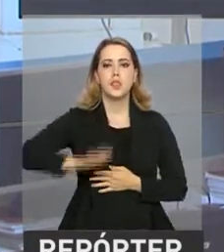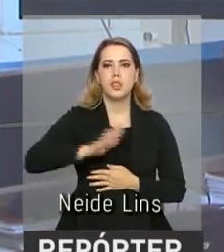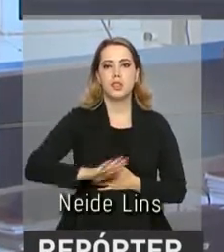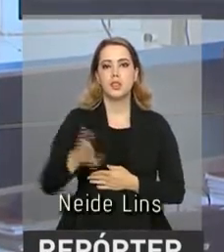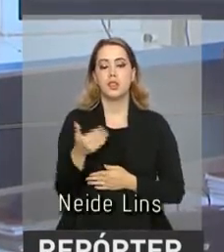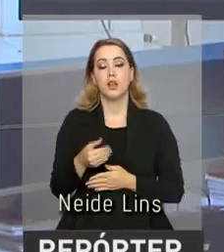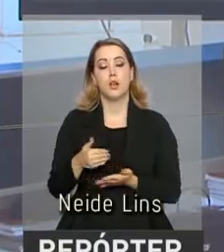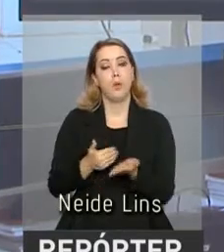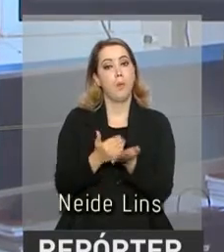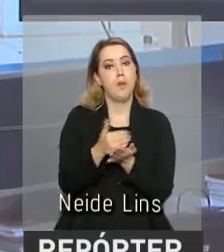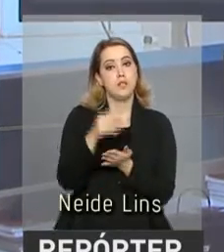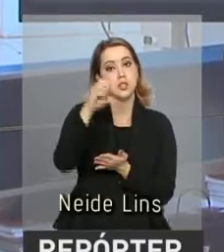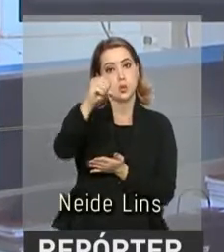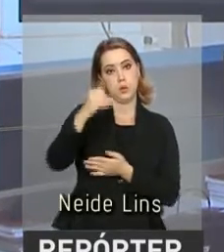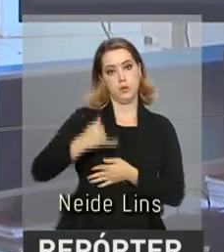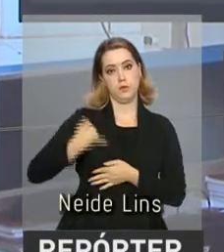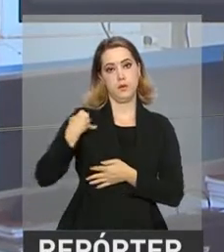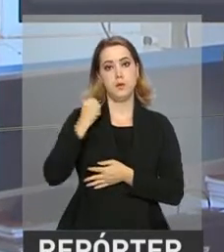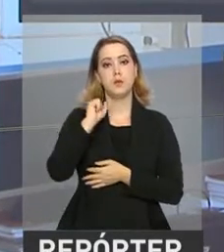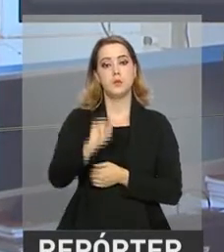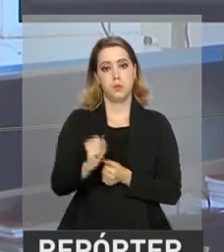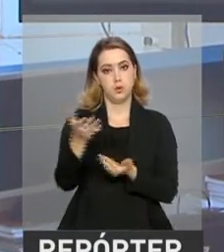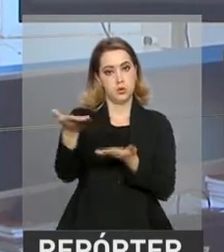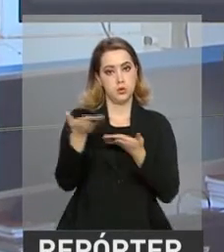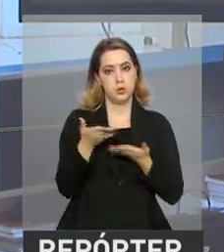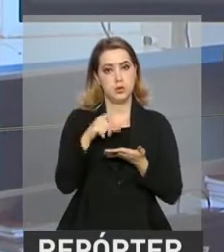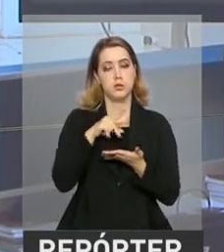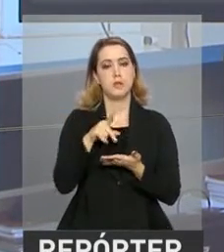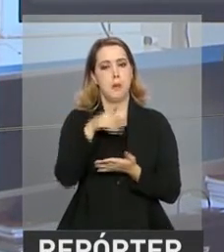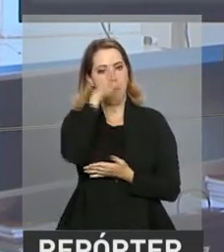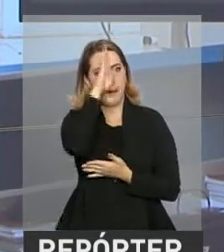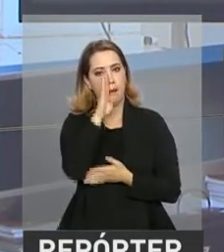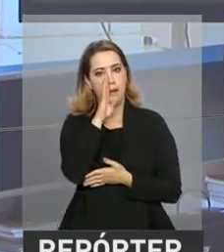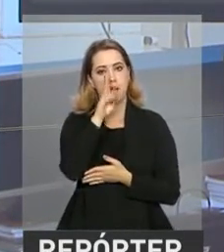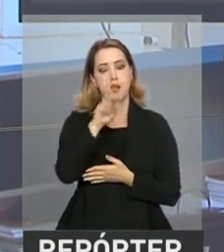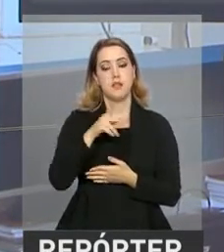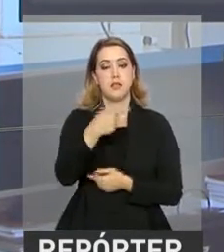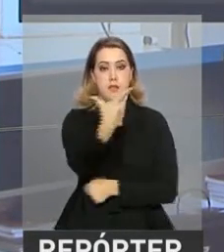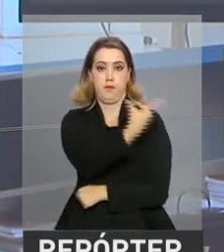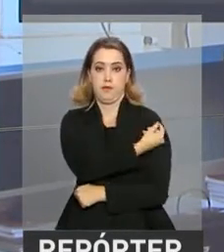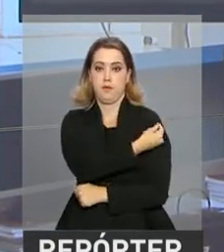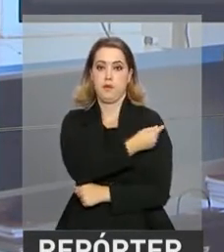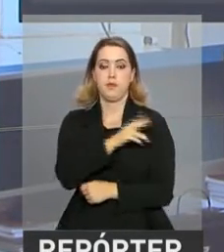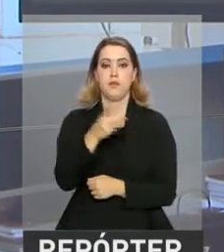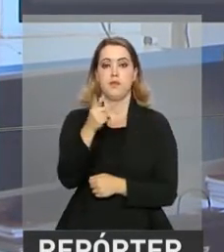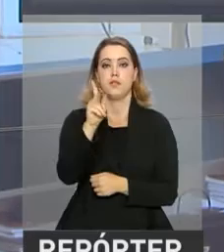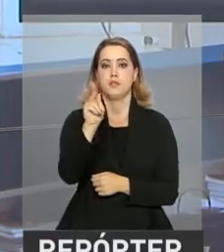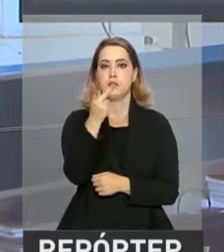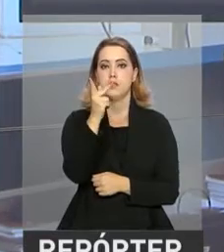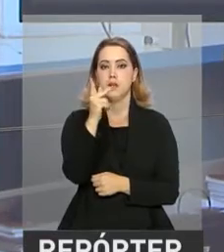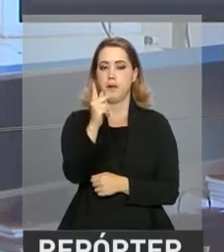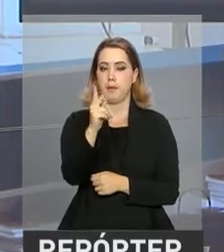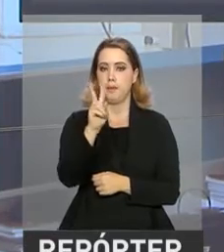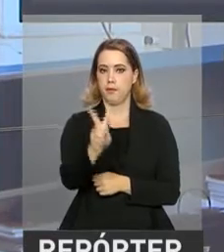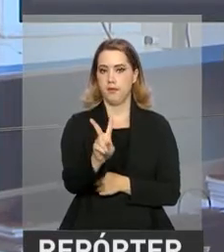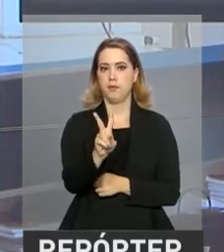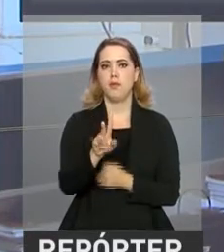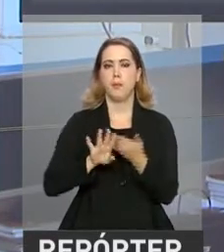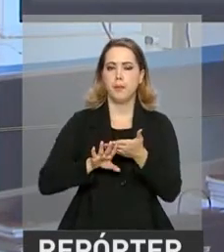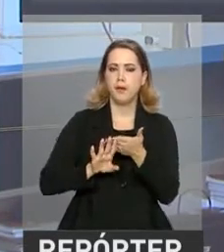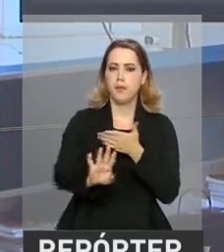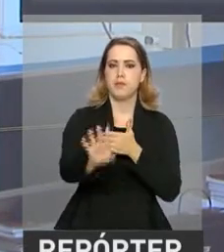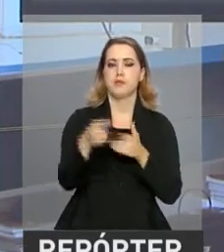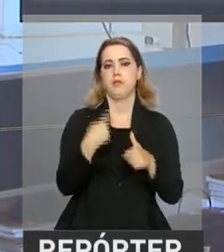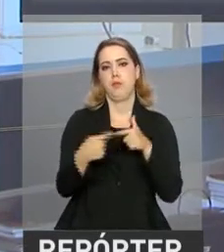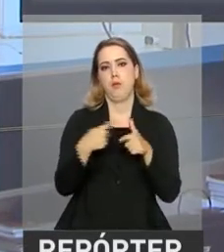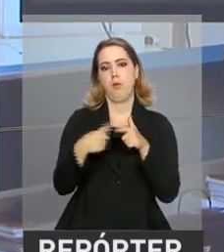partir dos nove anos de idade podem receber de graça a vacina contra hpv vírus que causa o câncer de colo do útero um relatório